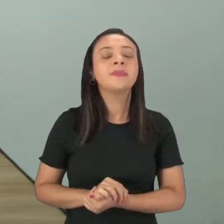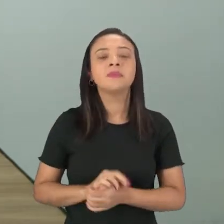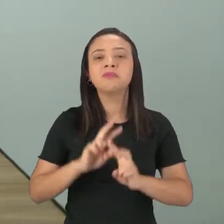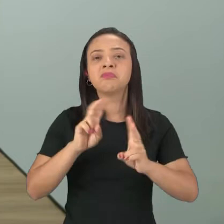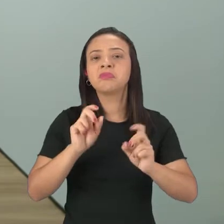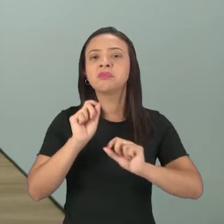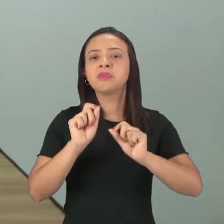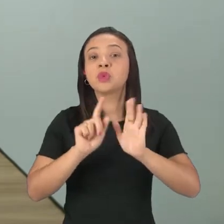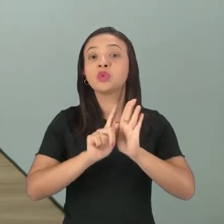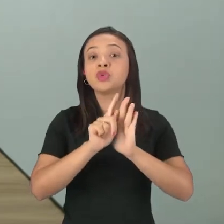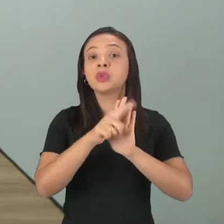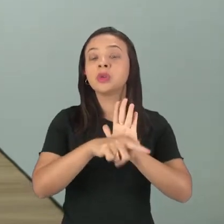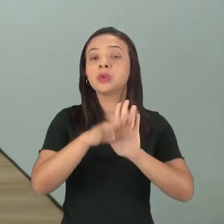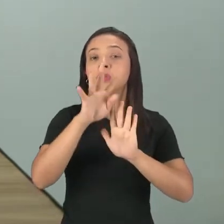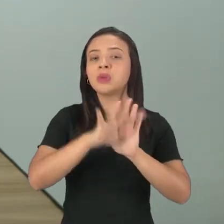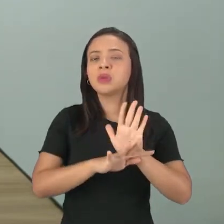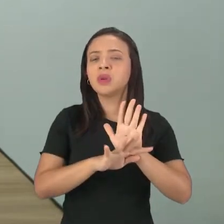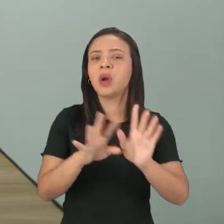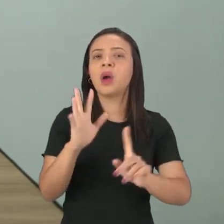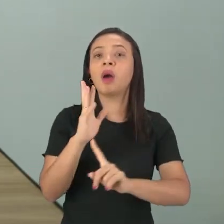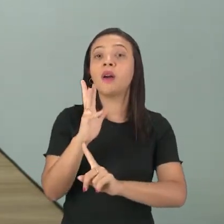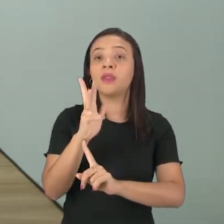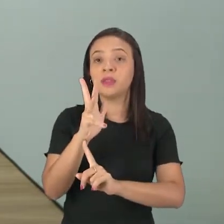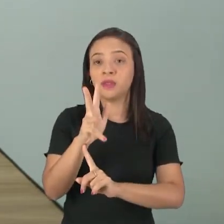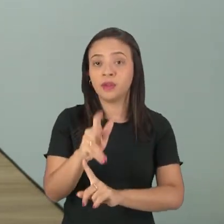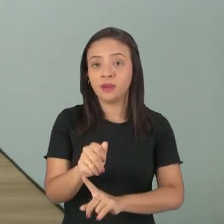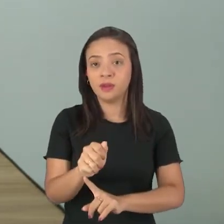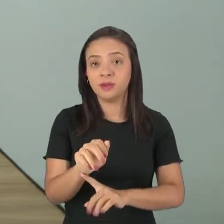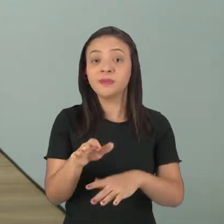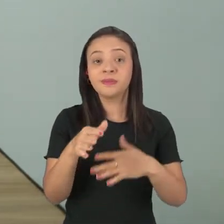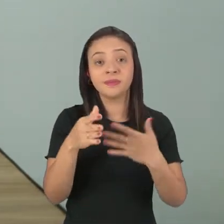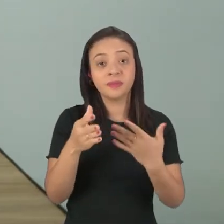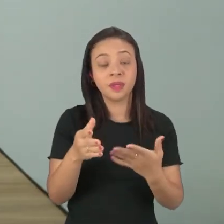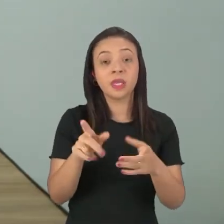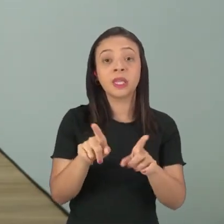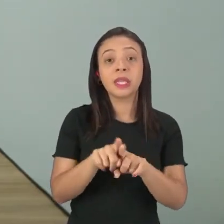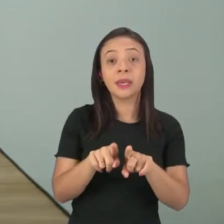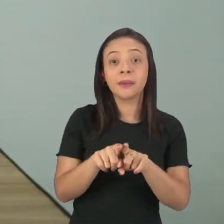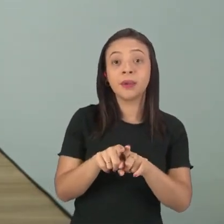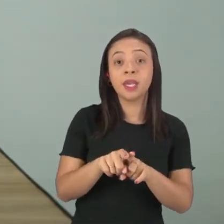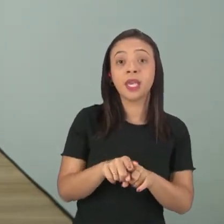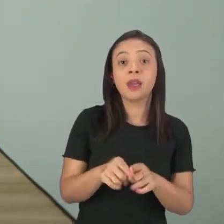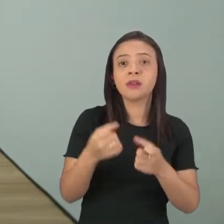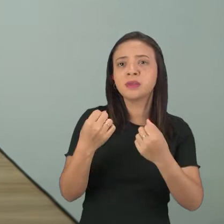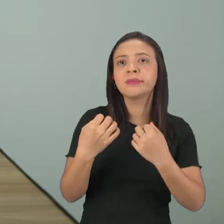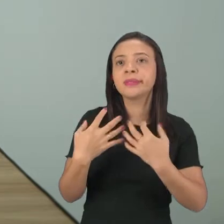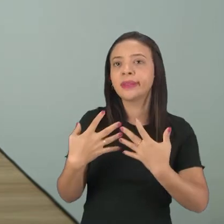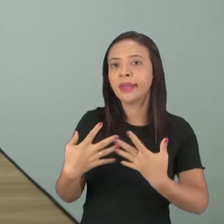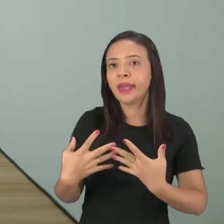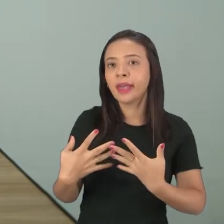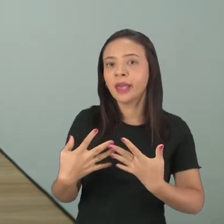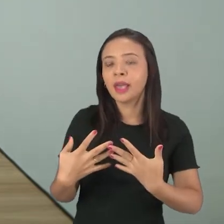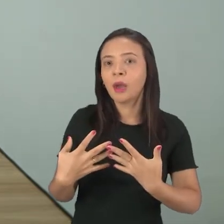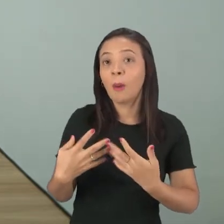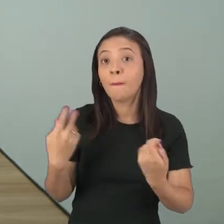sobre o gênero textual fábula E aí eu contei uma versão